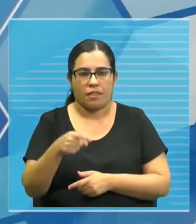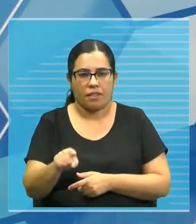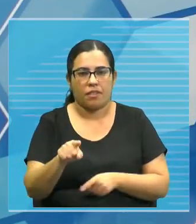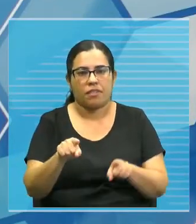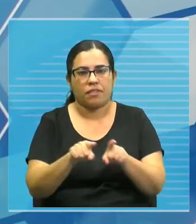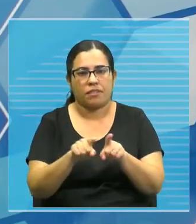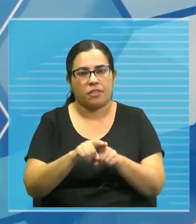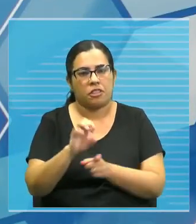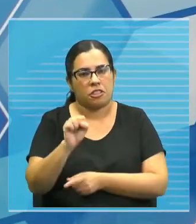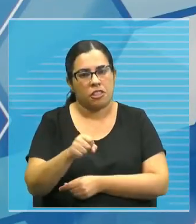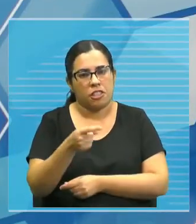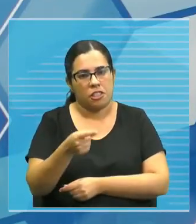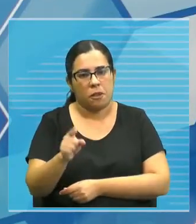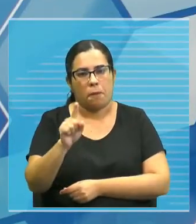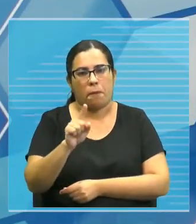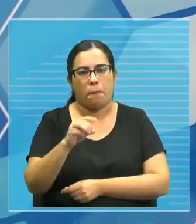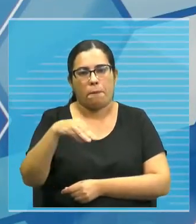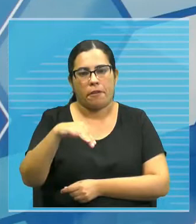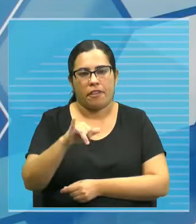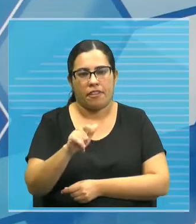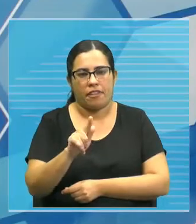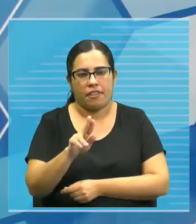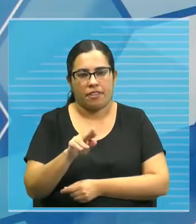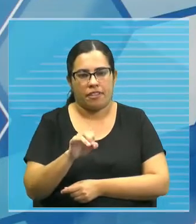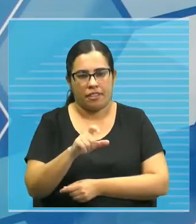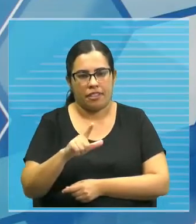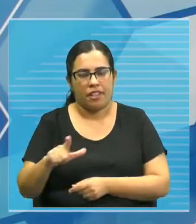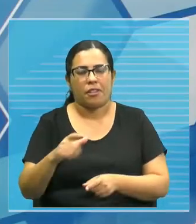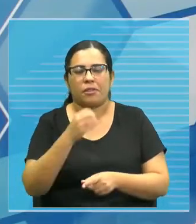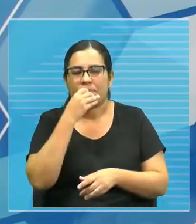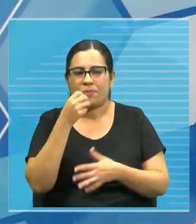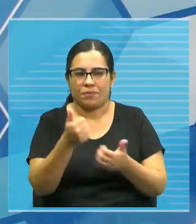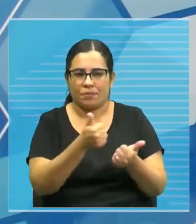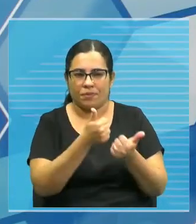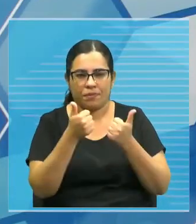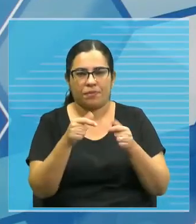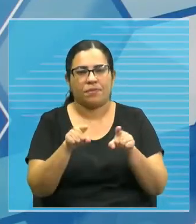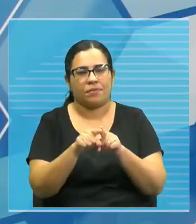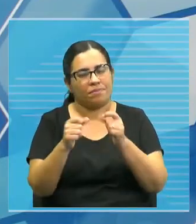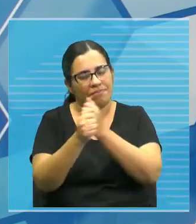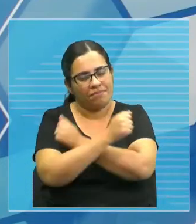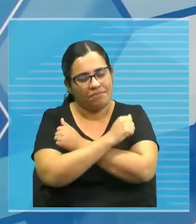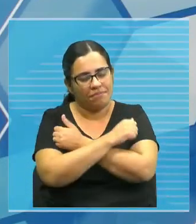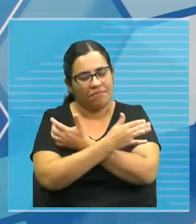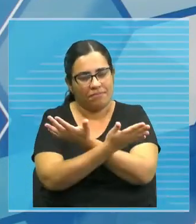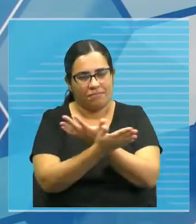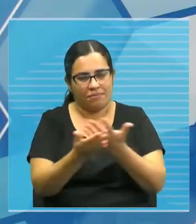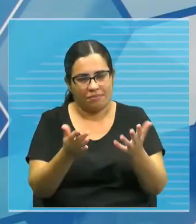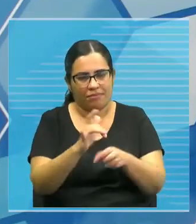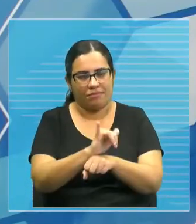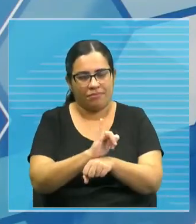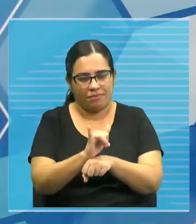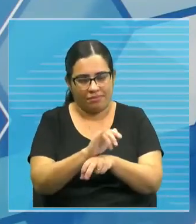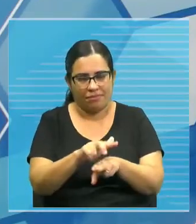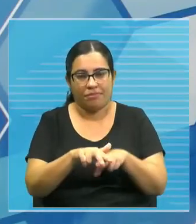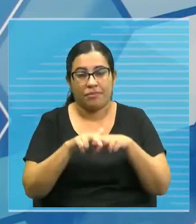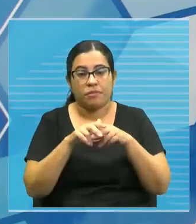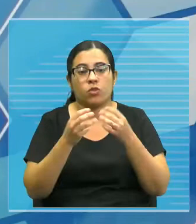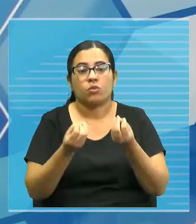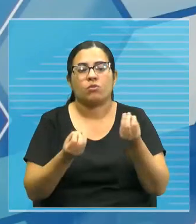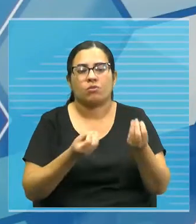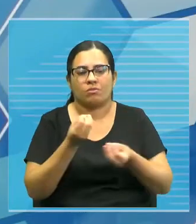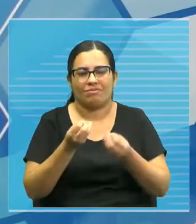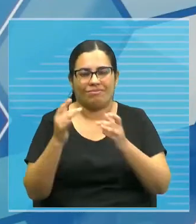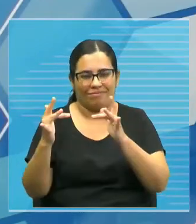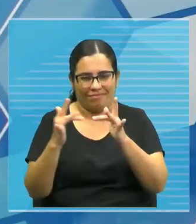pelo YouTube também, né? Meu boa tarde, tá? Um abraço a todos vocês que já estão conectados